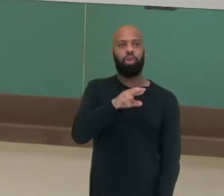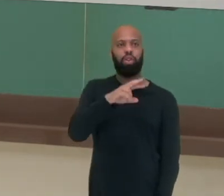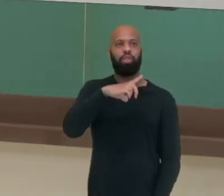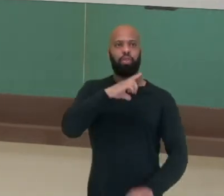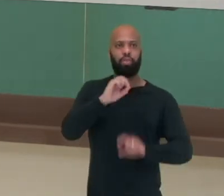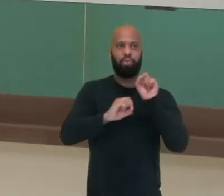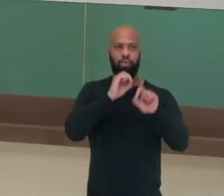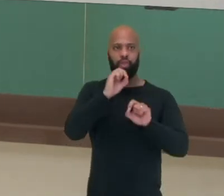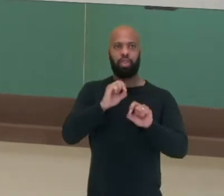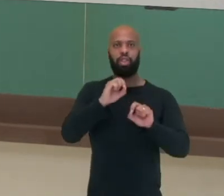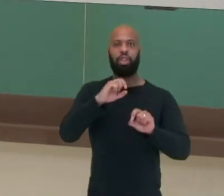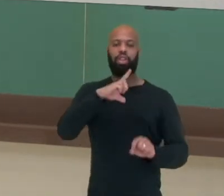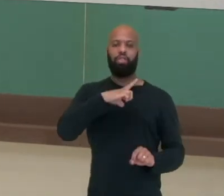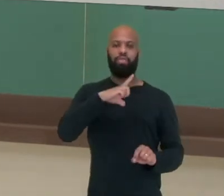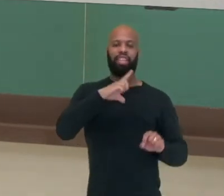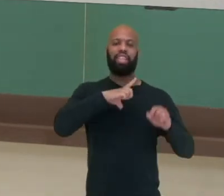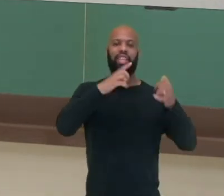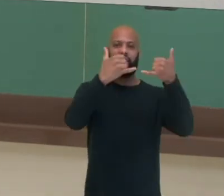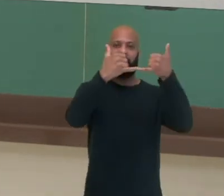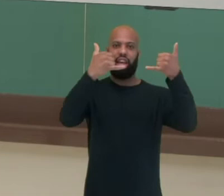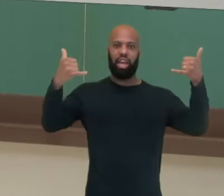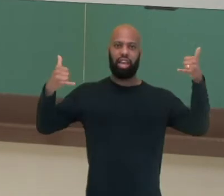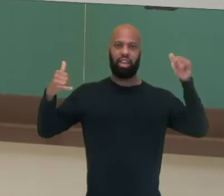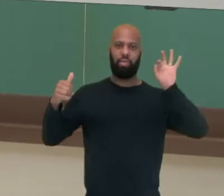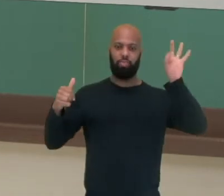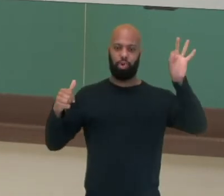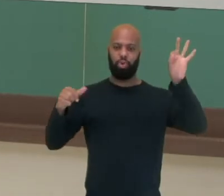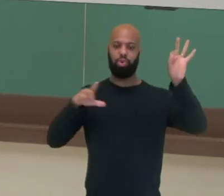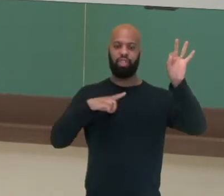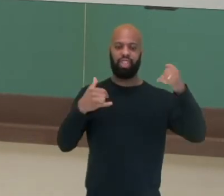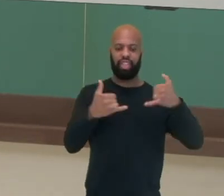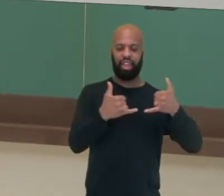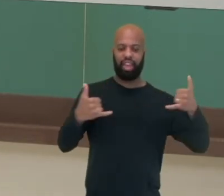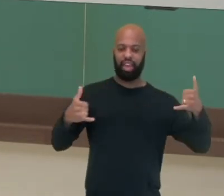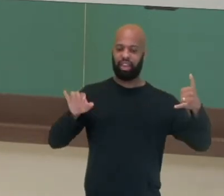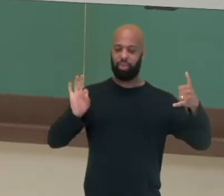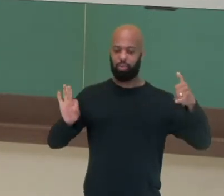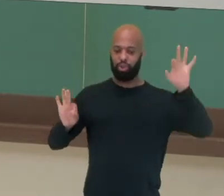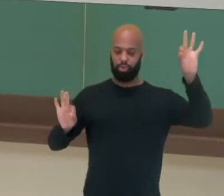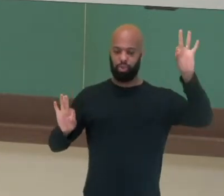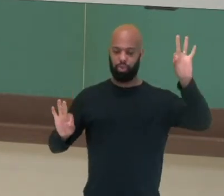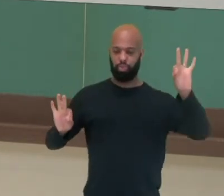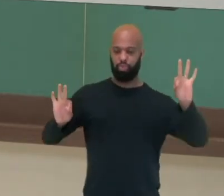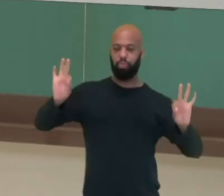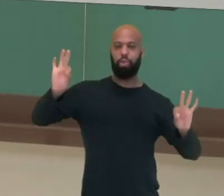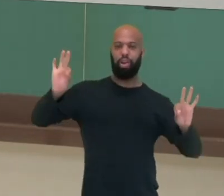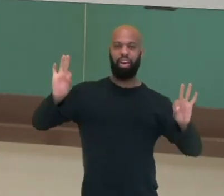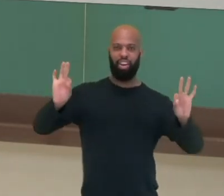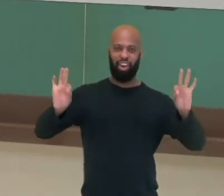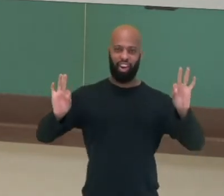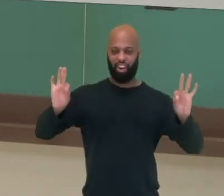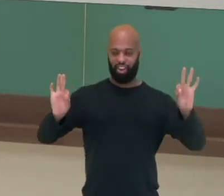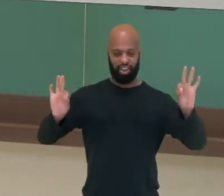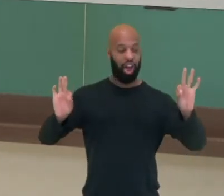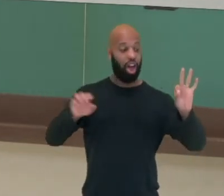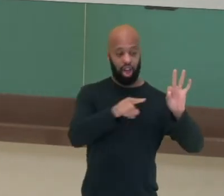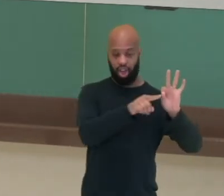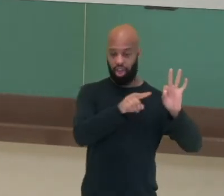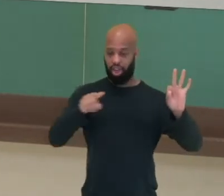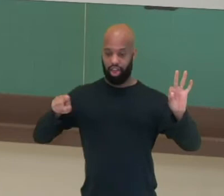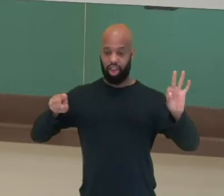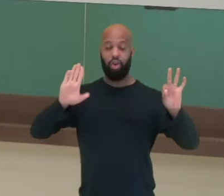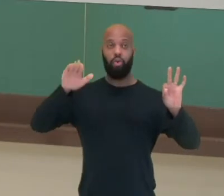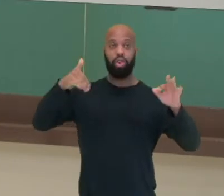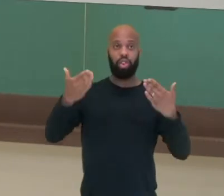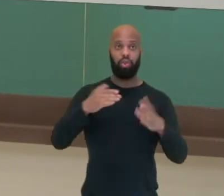começarão a ter pontos em comum, né? Considerando a intersecção. Então, maior entre menos 6